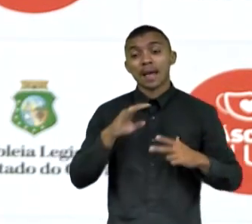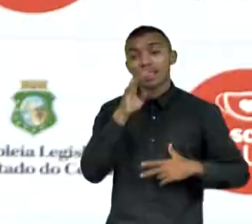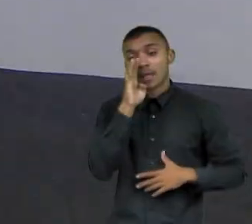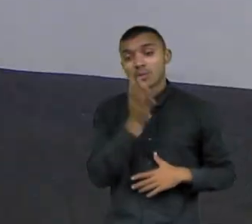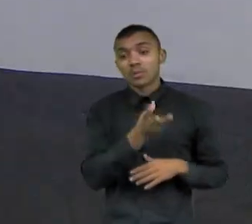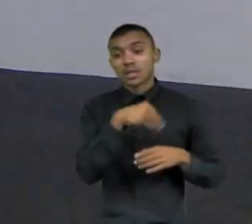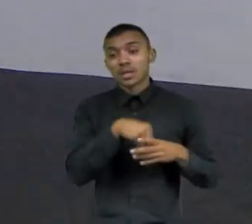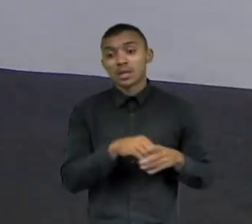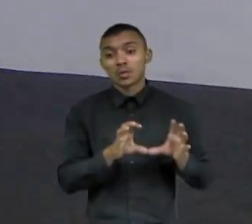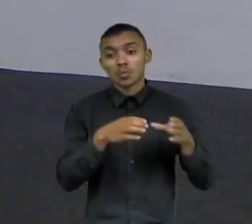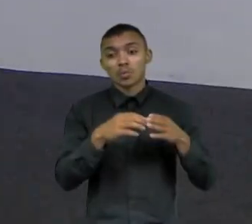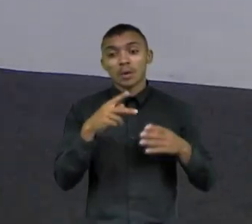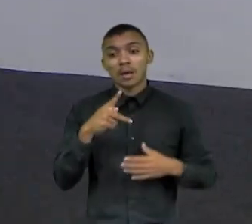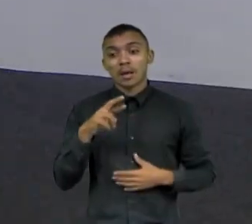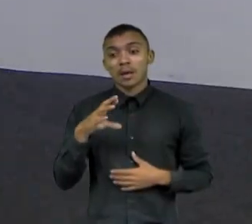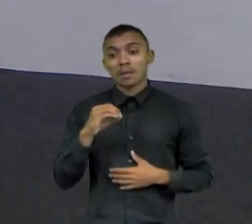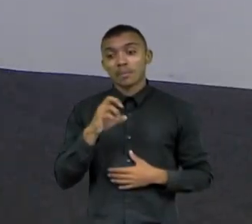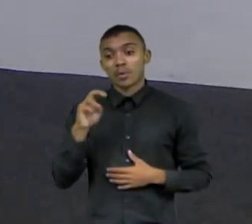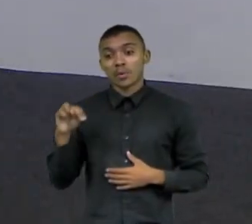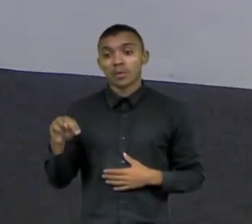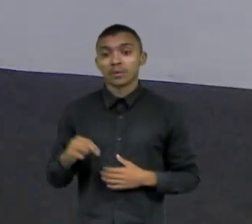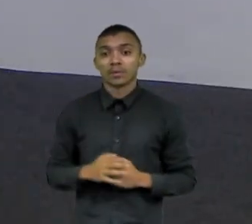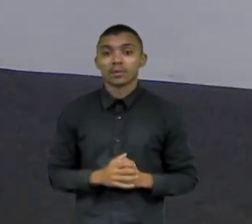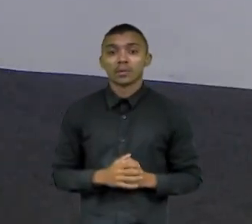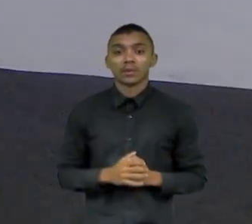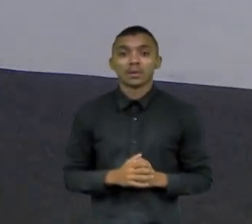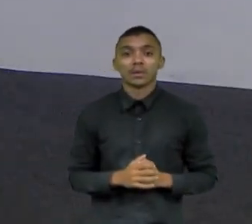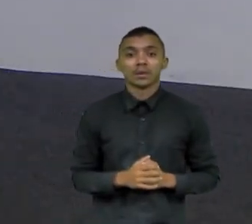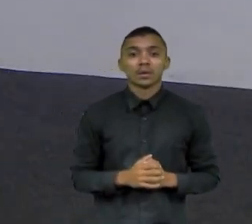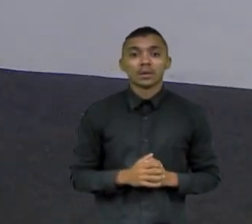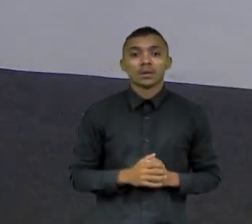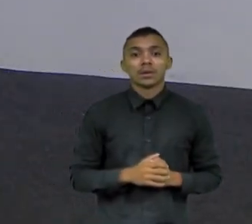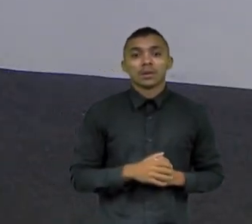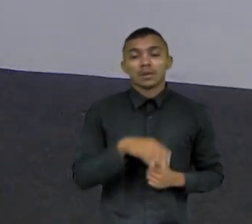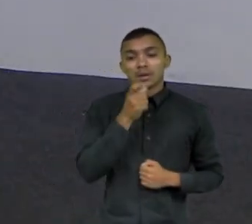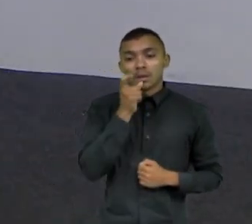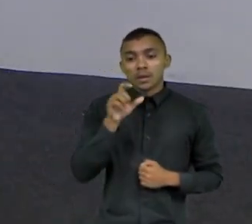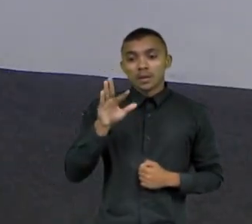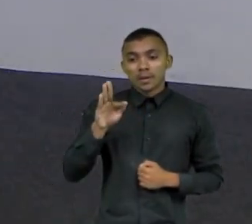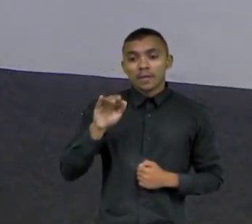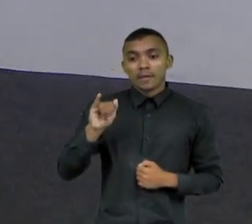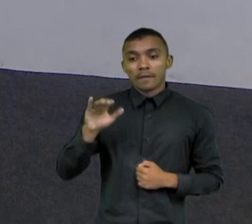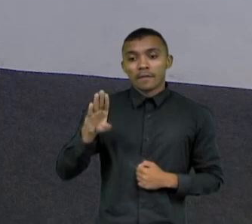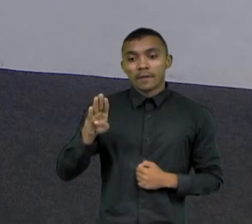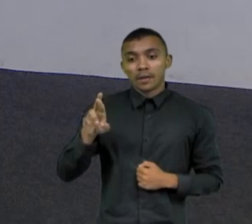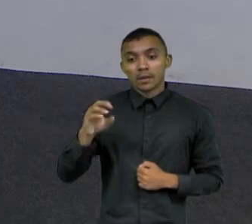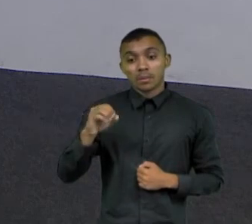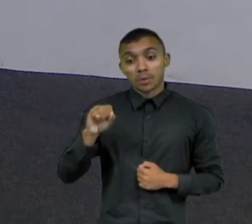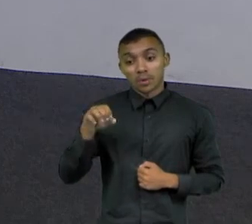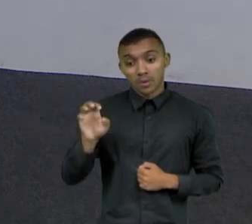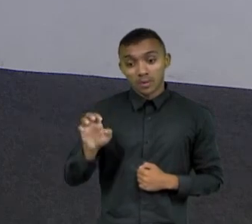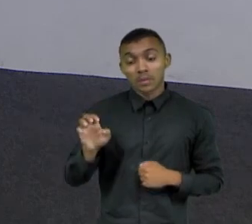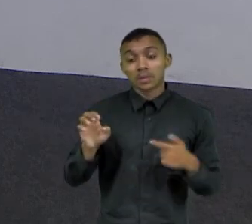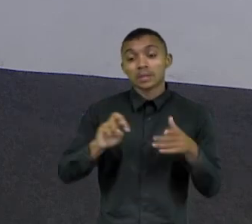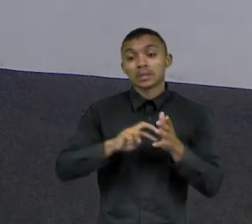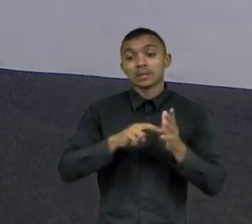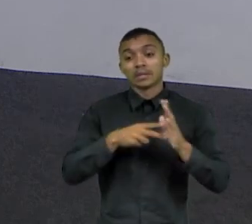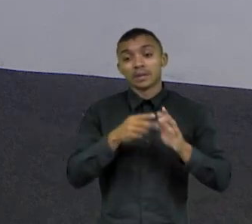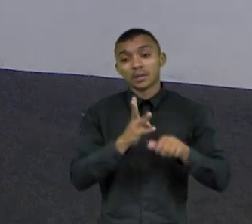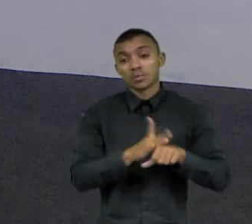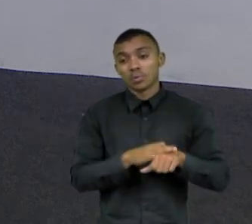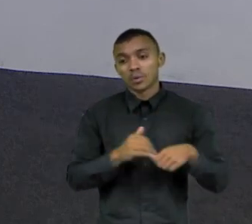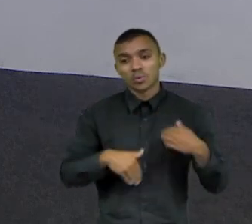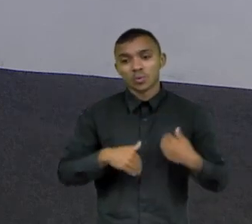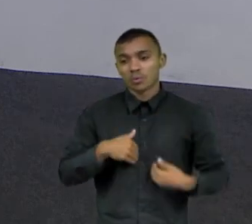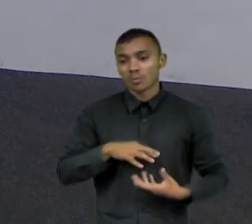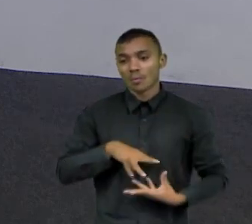PROCON. Pouca gente sabe o que é fibrose cística. É uma doença genética que não tem cura,